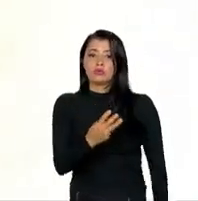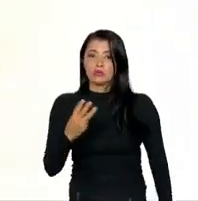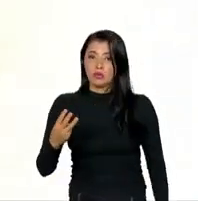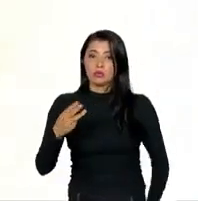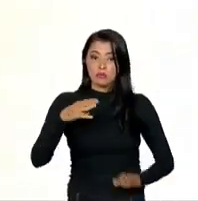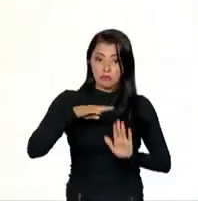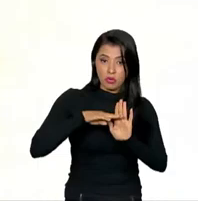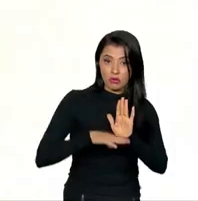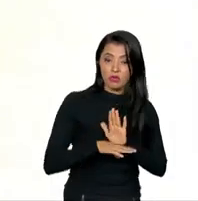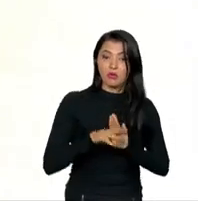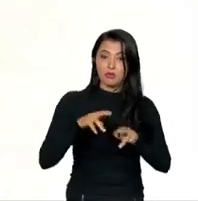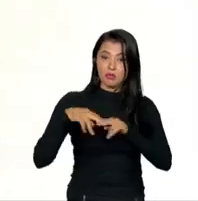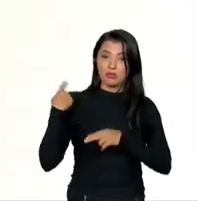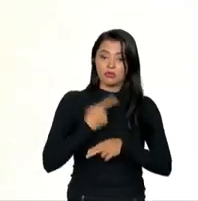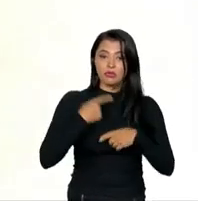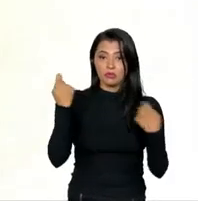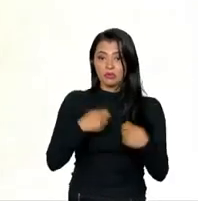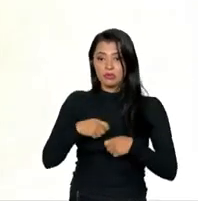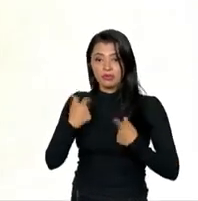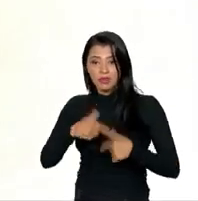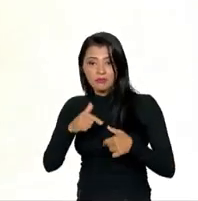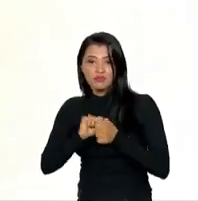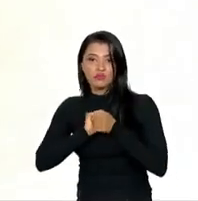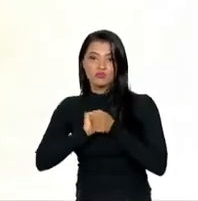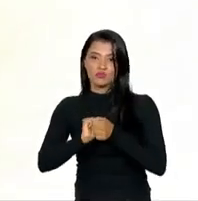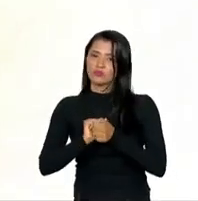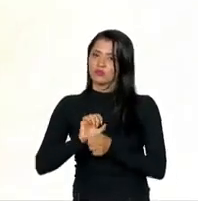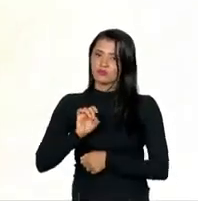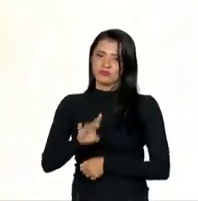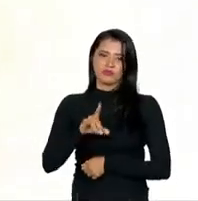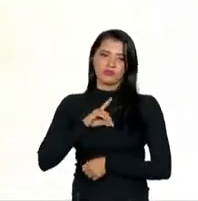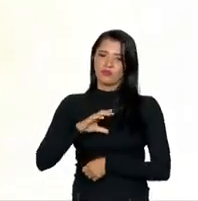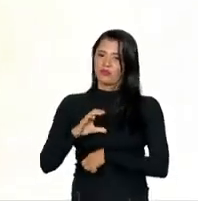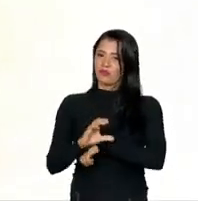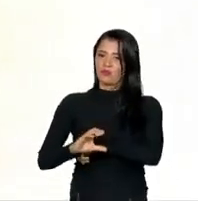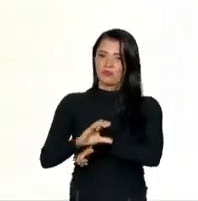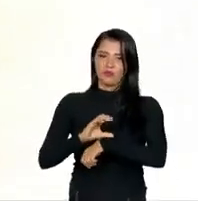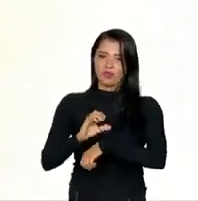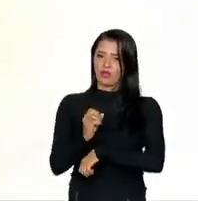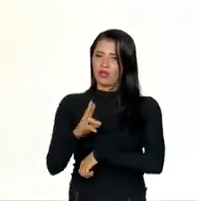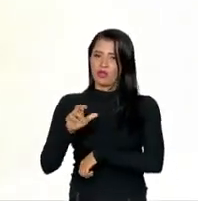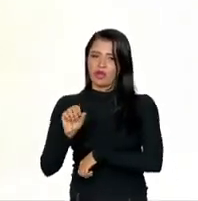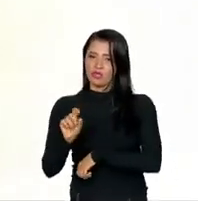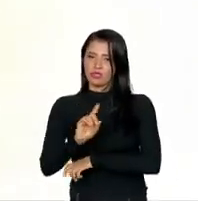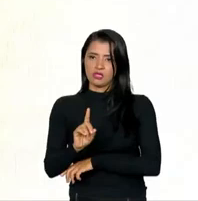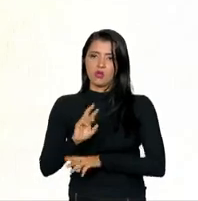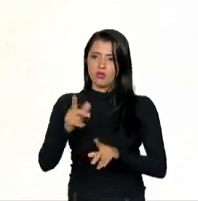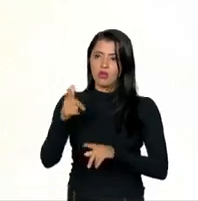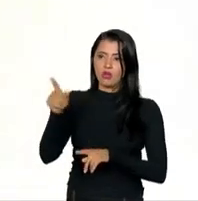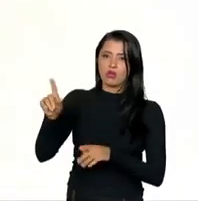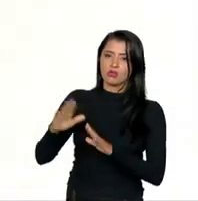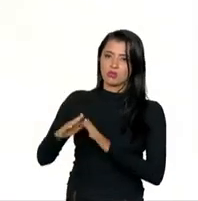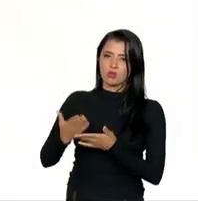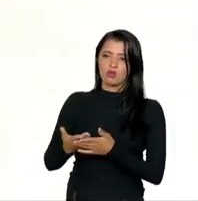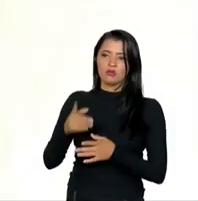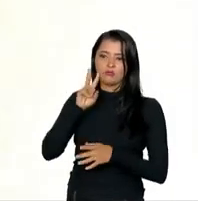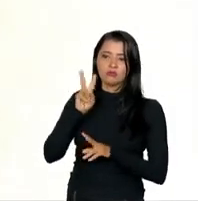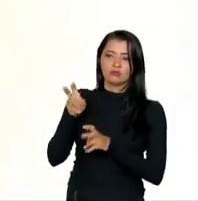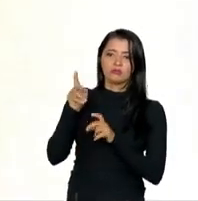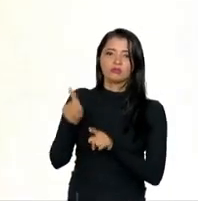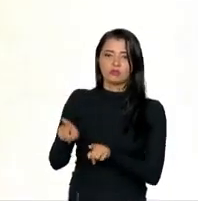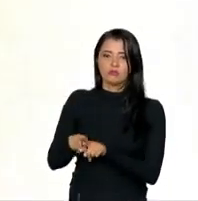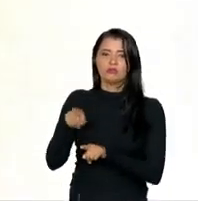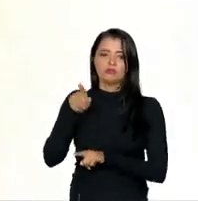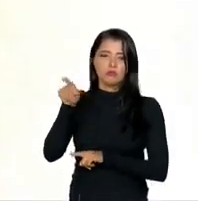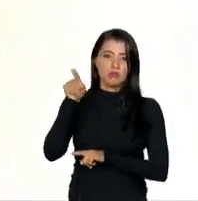programas e é por isso que a gente tem que trabalhar juntos. Porque não é só no CRAS, A gente tem que olhar isso lá na escola. Lá na